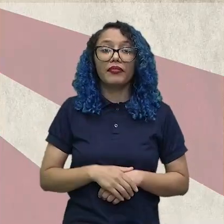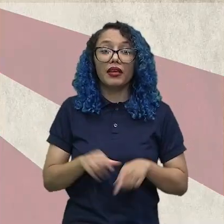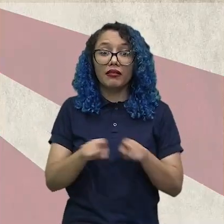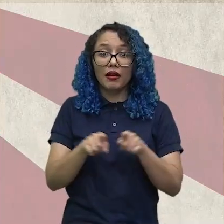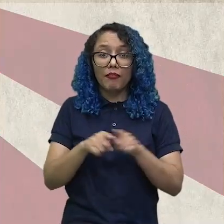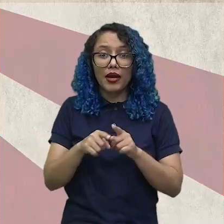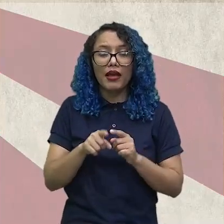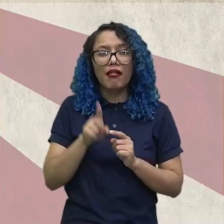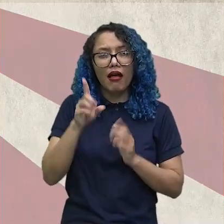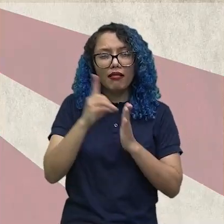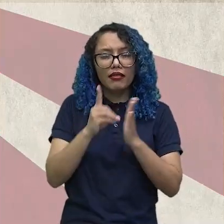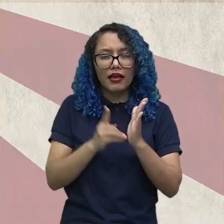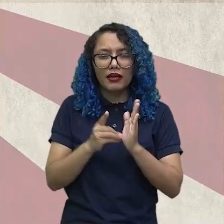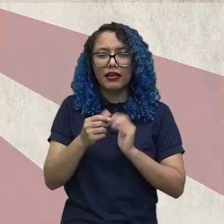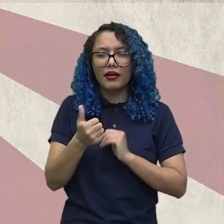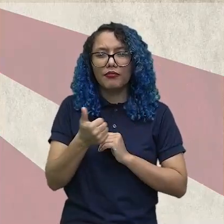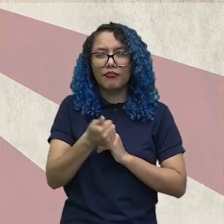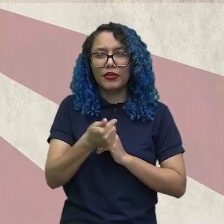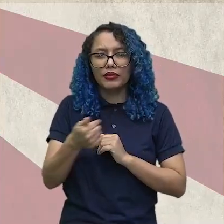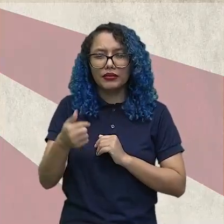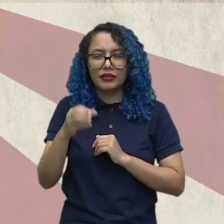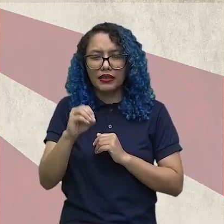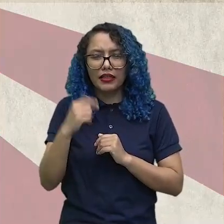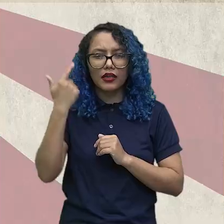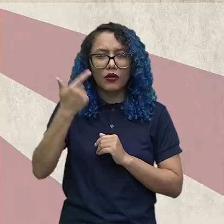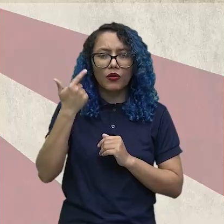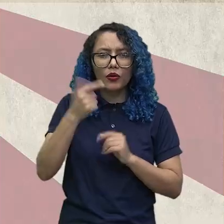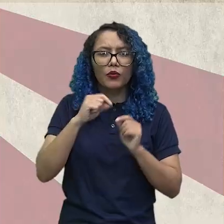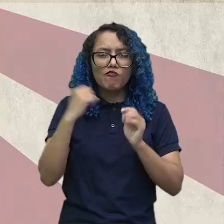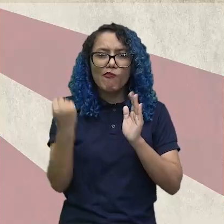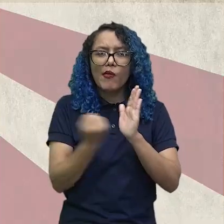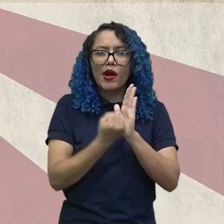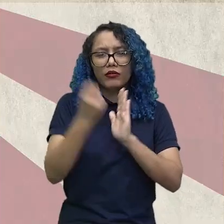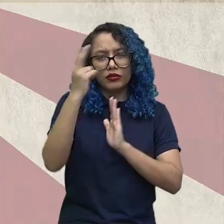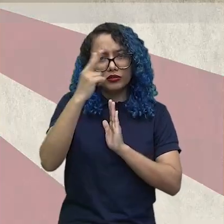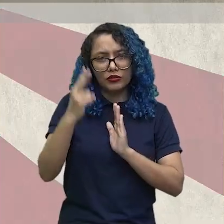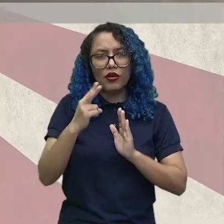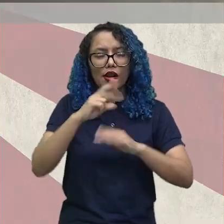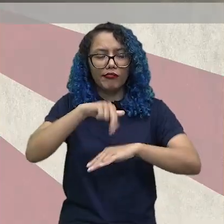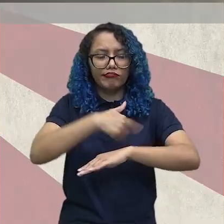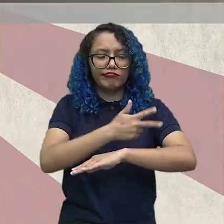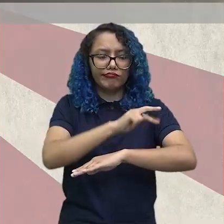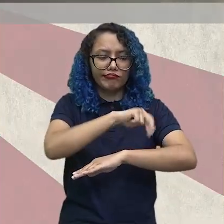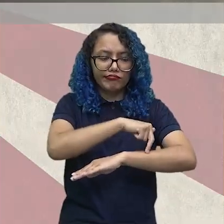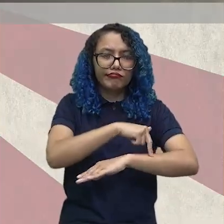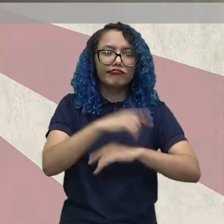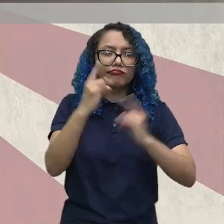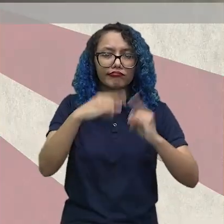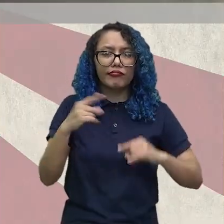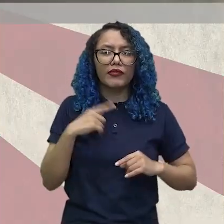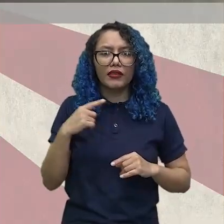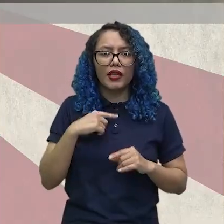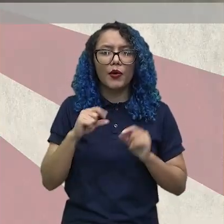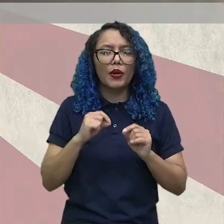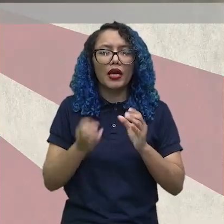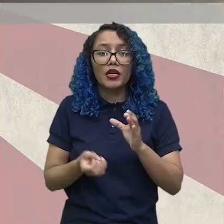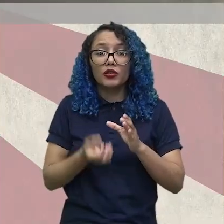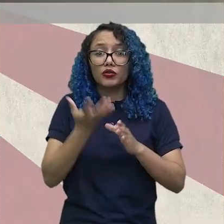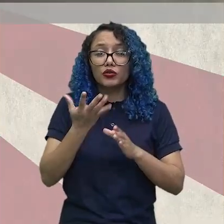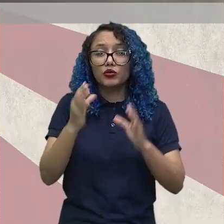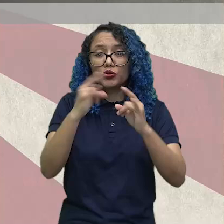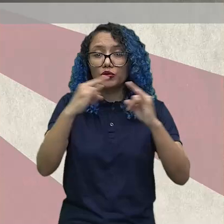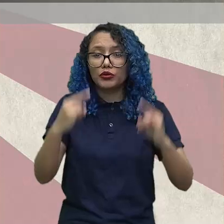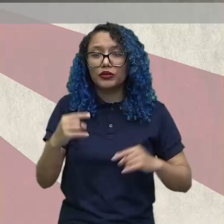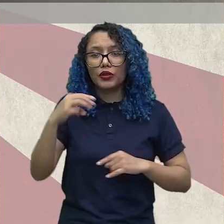a gente vai perceber que se constitui um marco na história da ginástica circense, que surge ali o circo moderno,